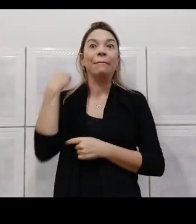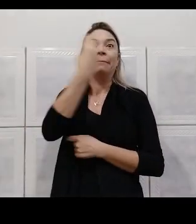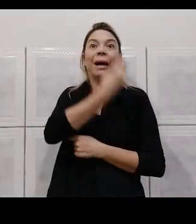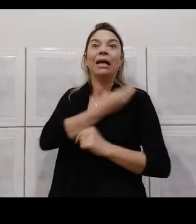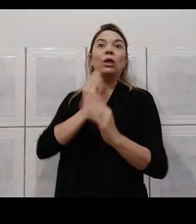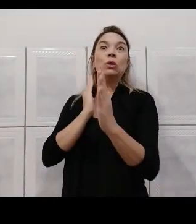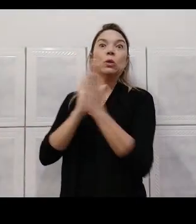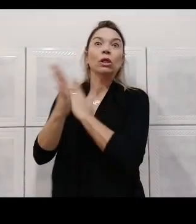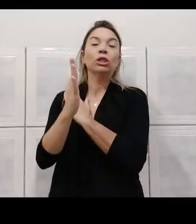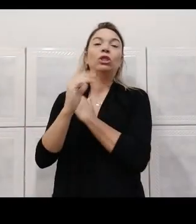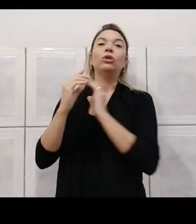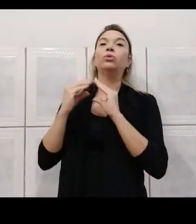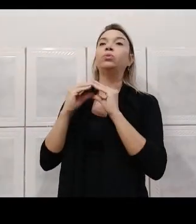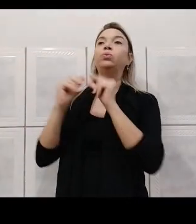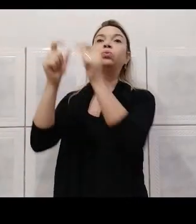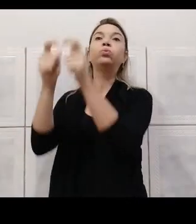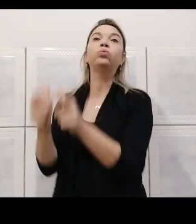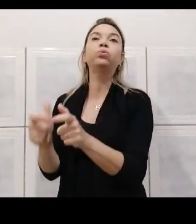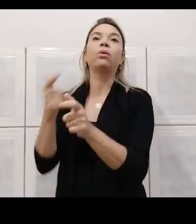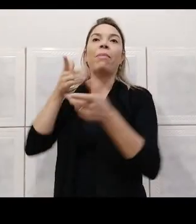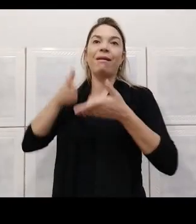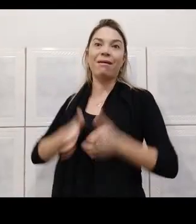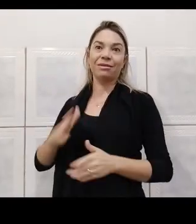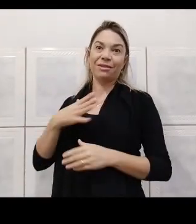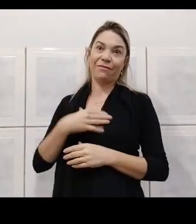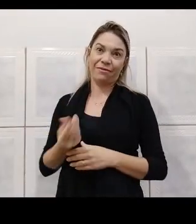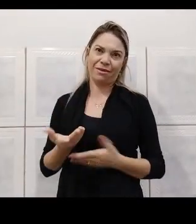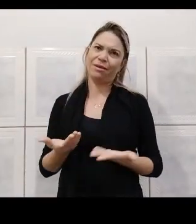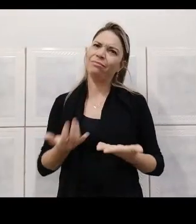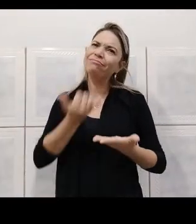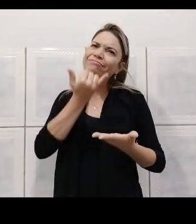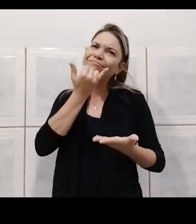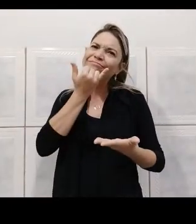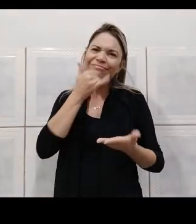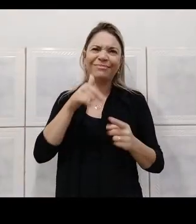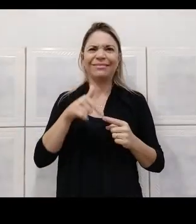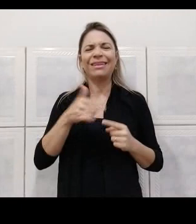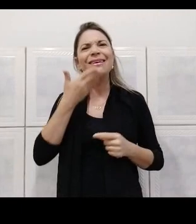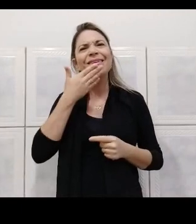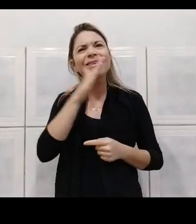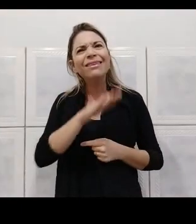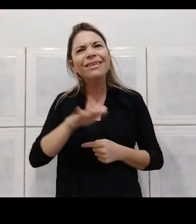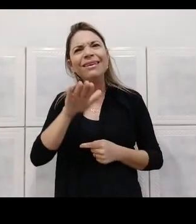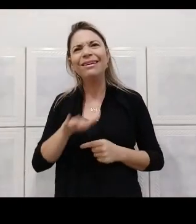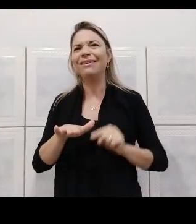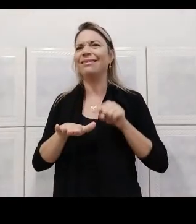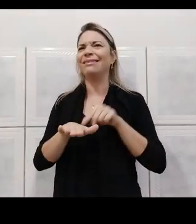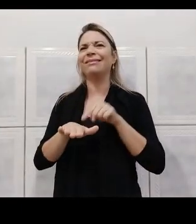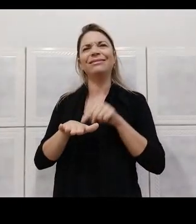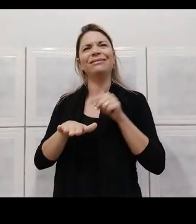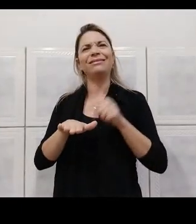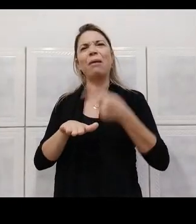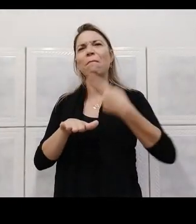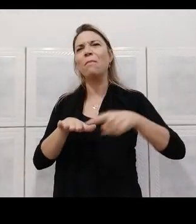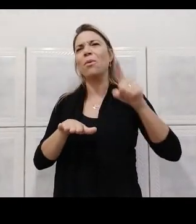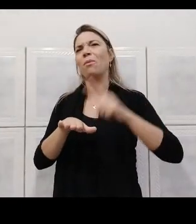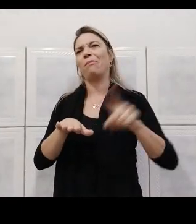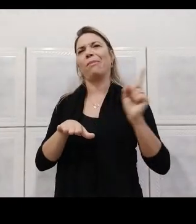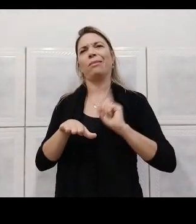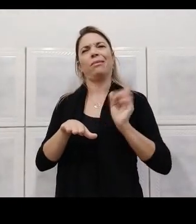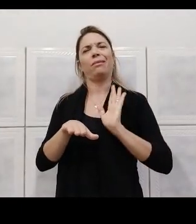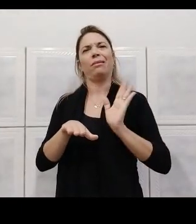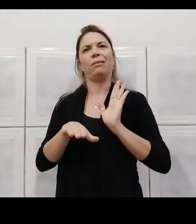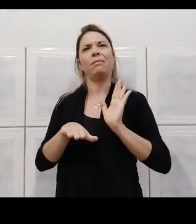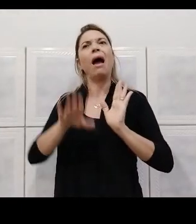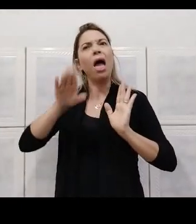O problema está com o adulto, que errou. O problema não está na criança, que é uma vida. O milagre da